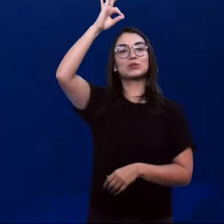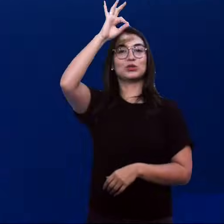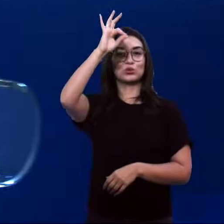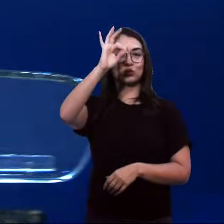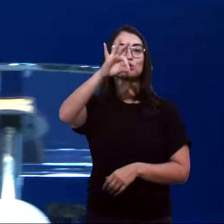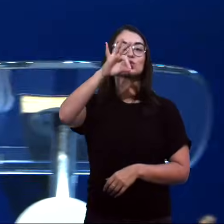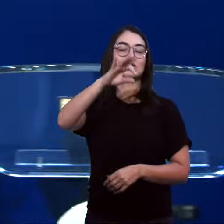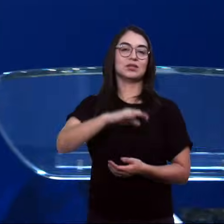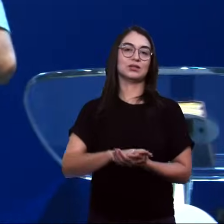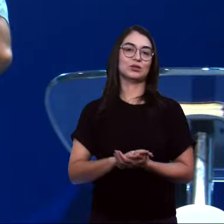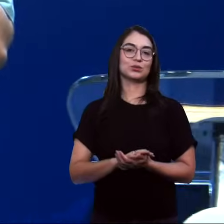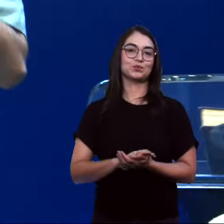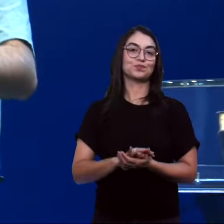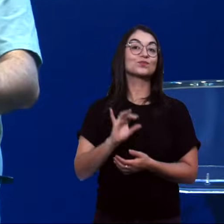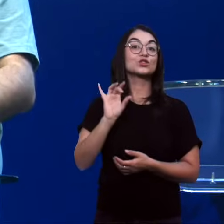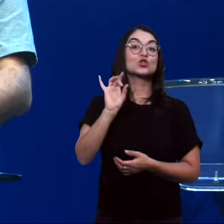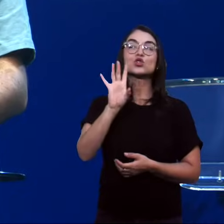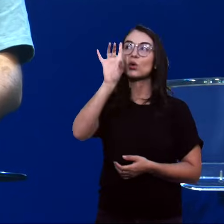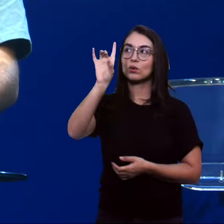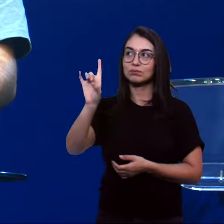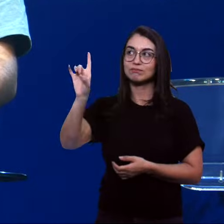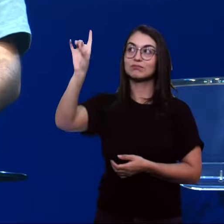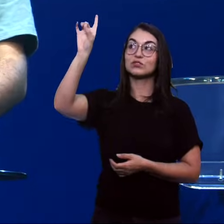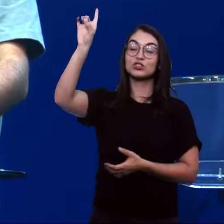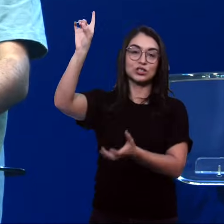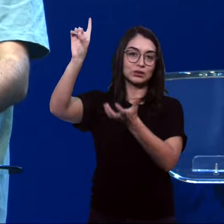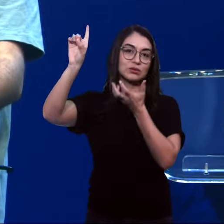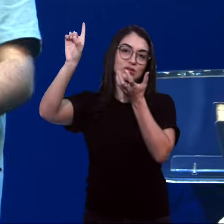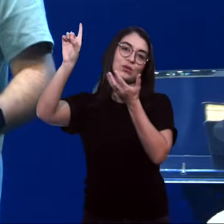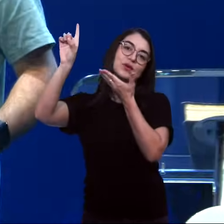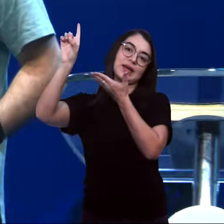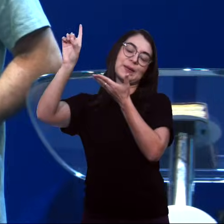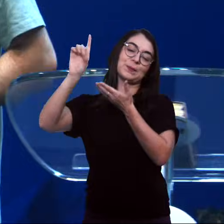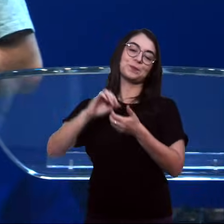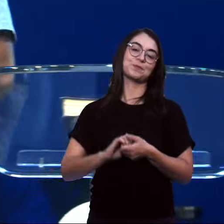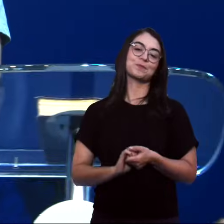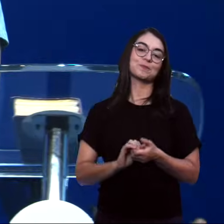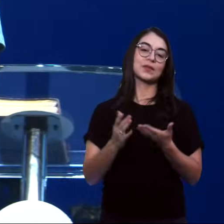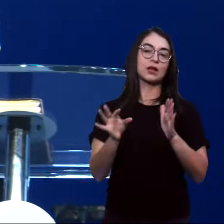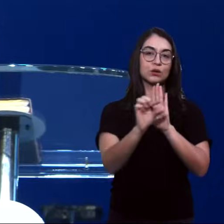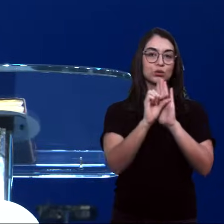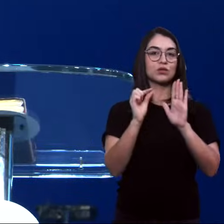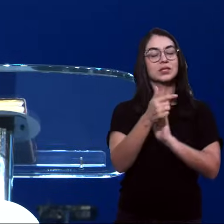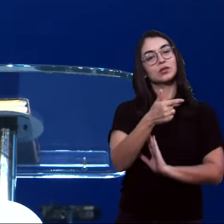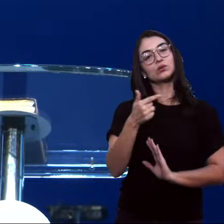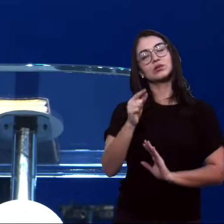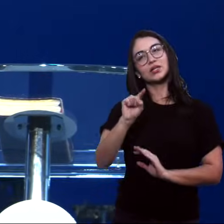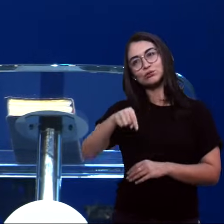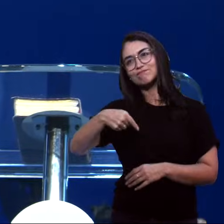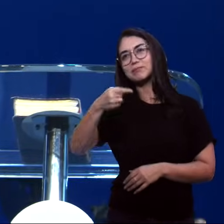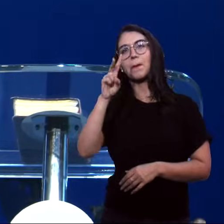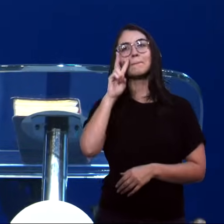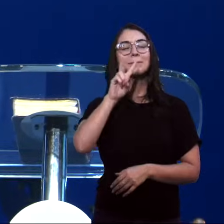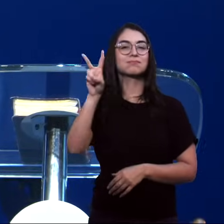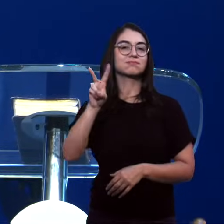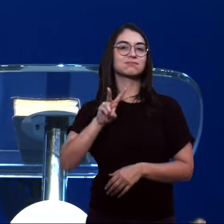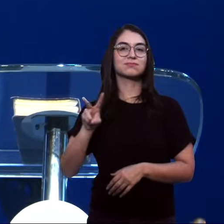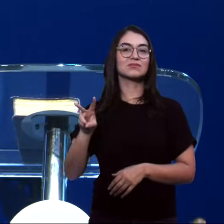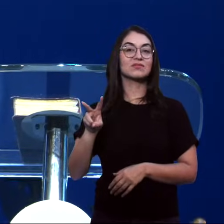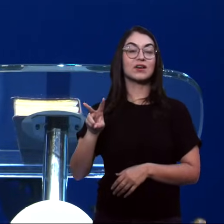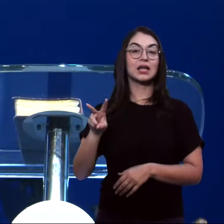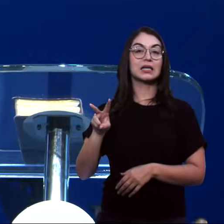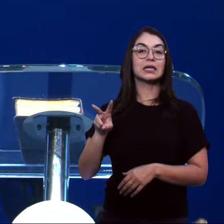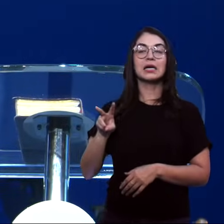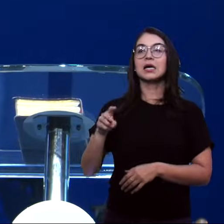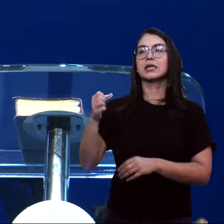são vividos do jeito de Deus. E é interessante que no versículo 7, depois que Zacarias fala que não é por força